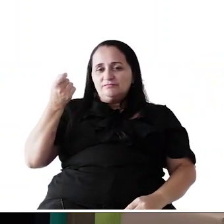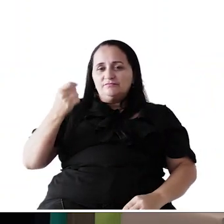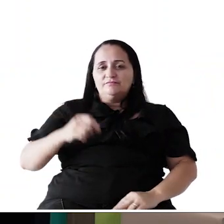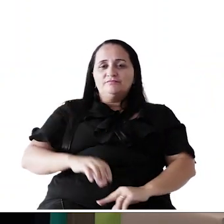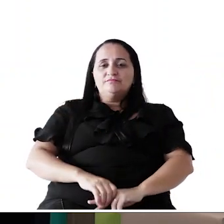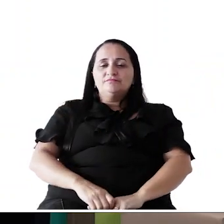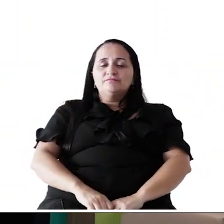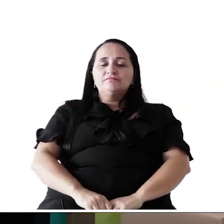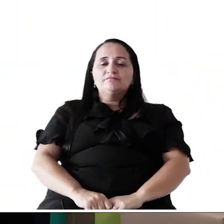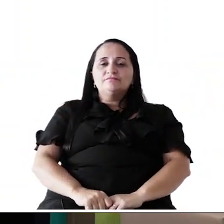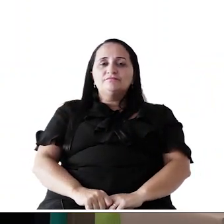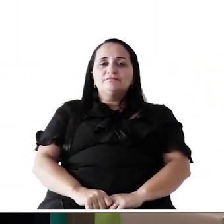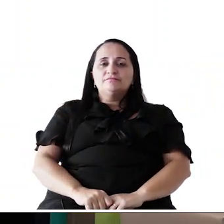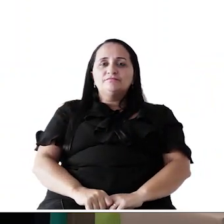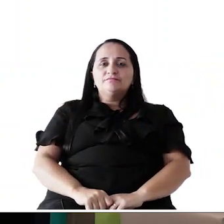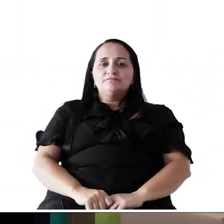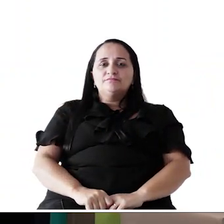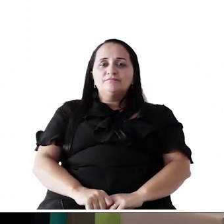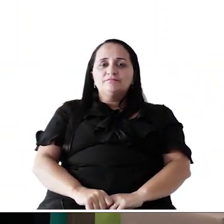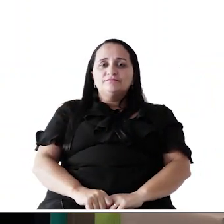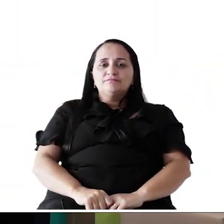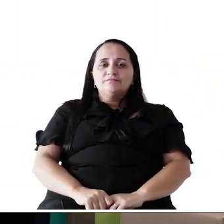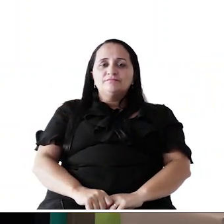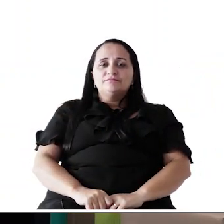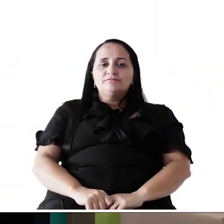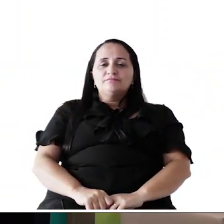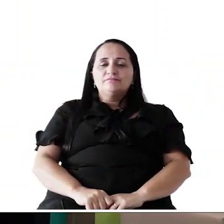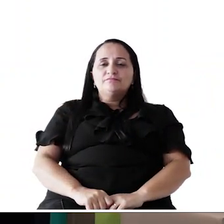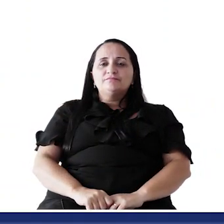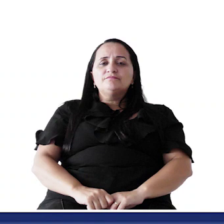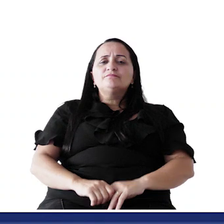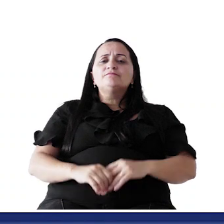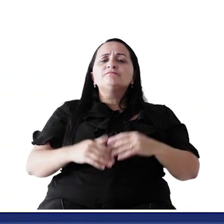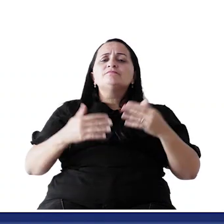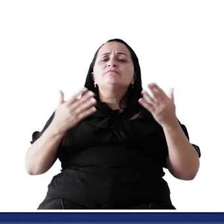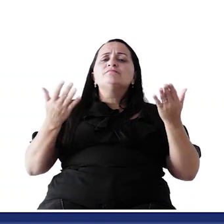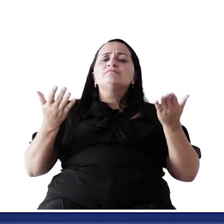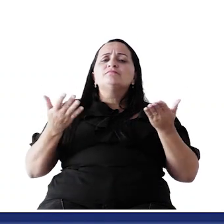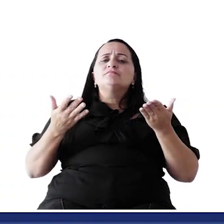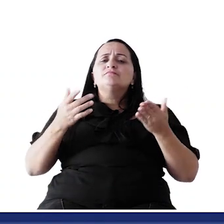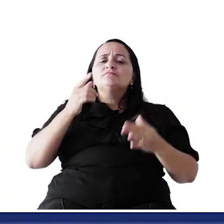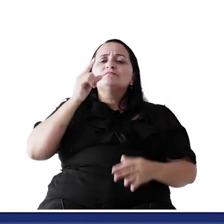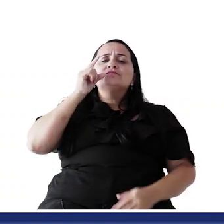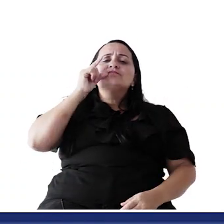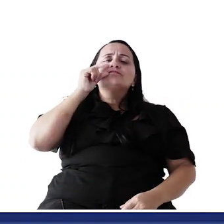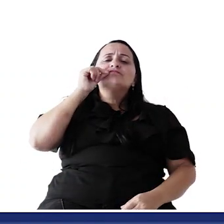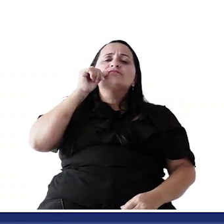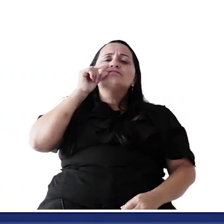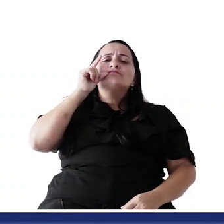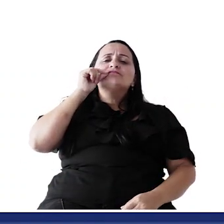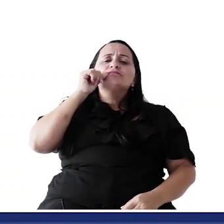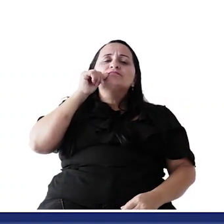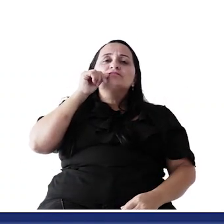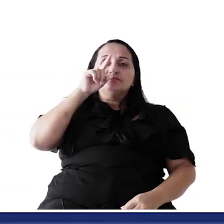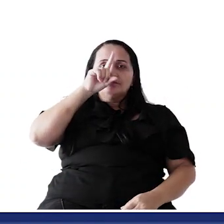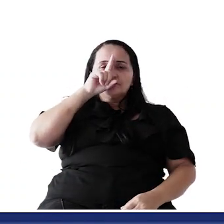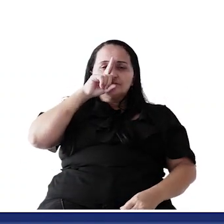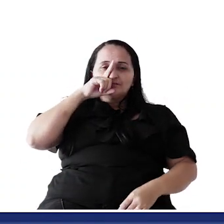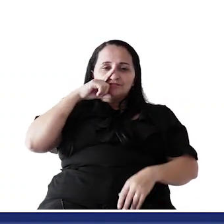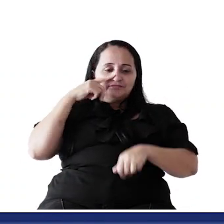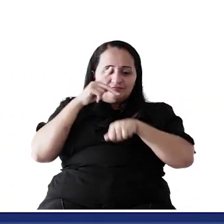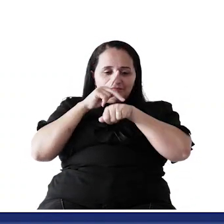20 centímetros de régua, certo? E o meu lápis amarelo e preto, ele